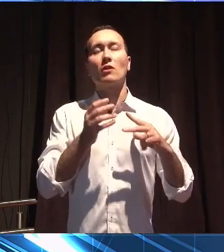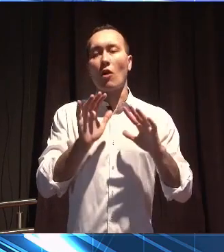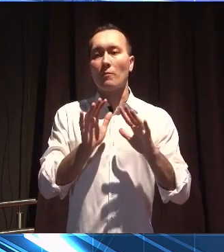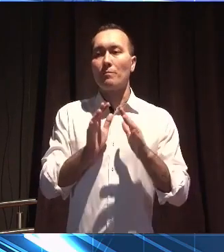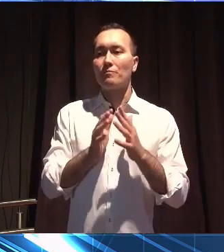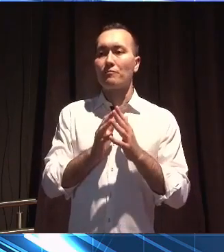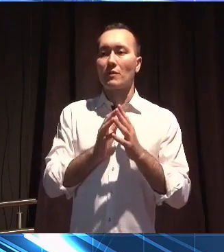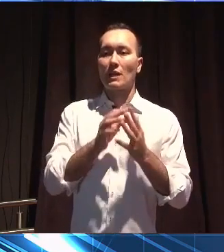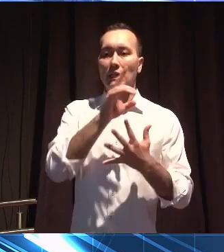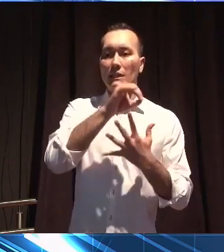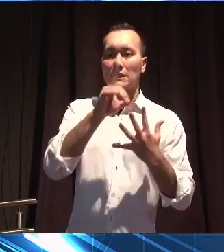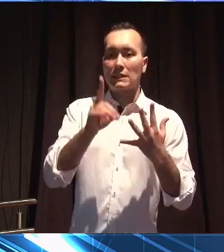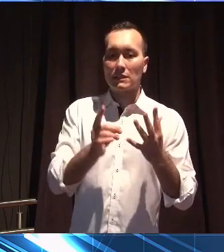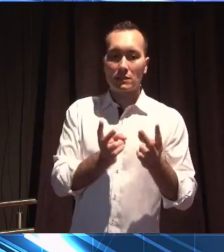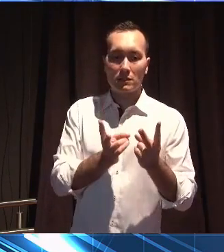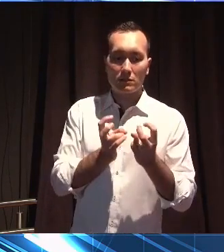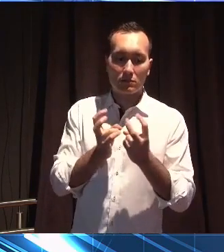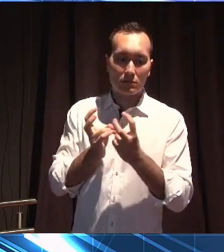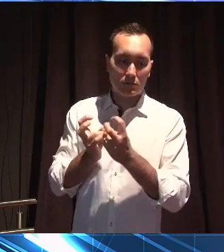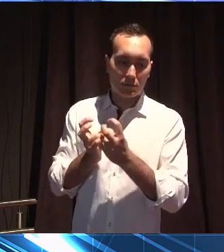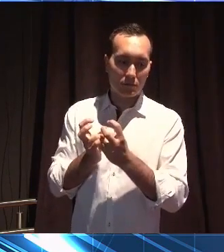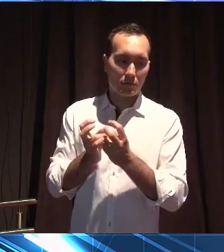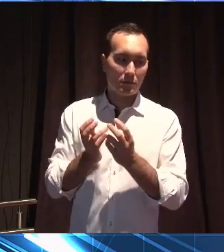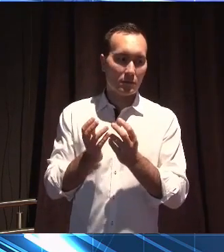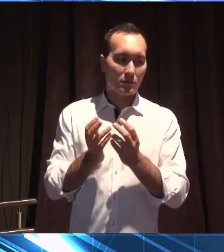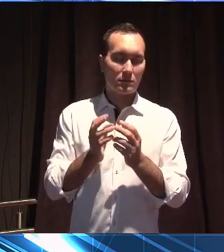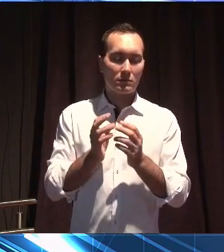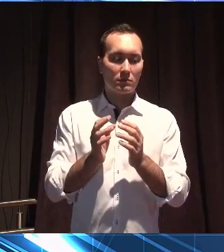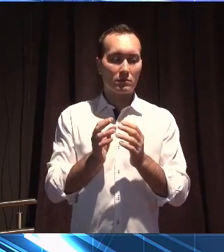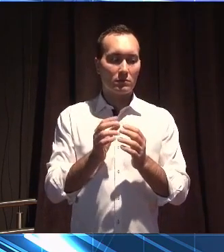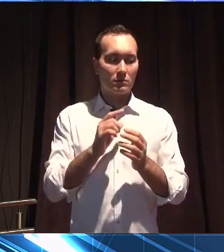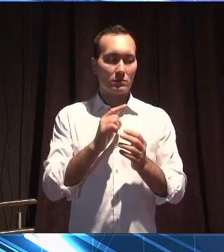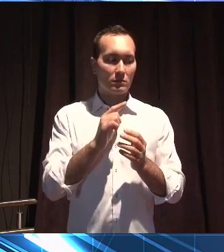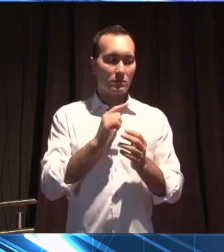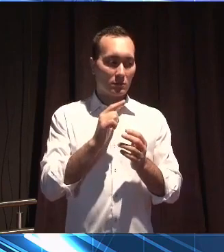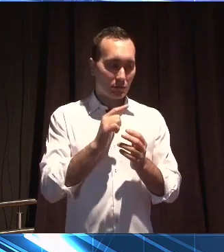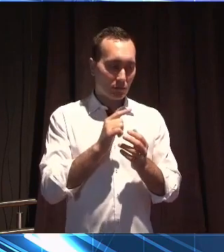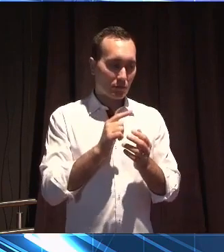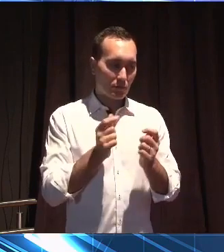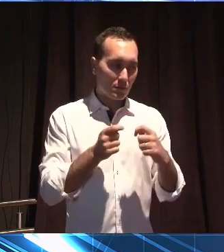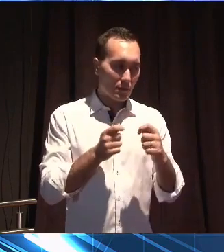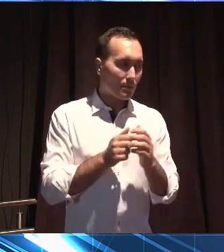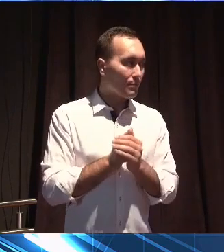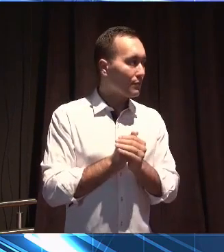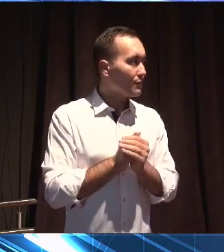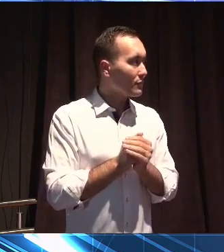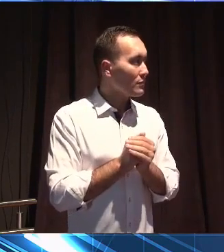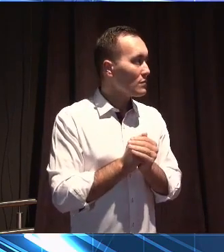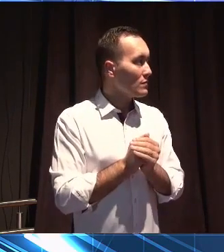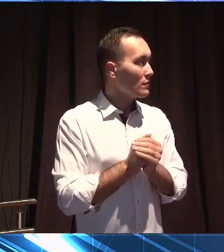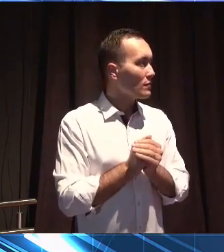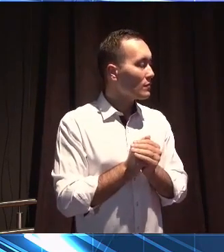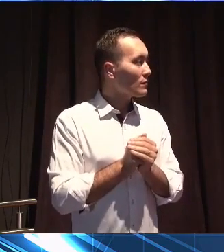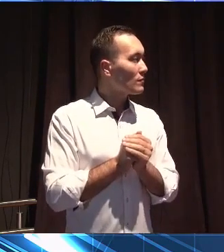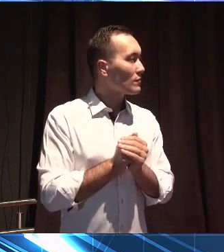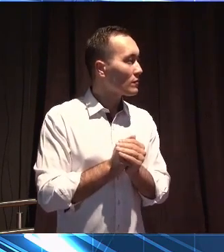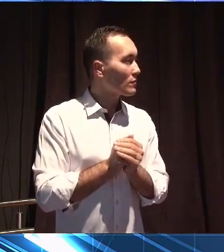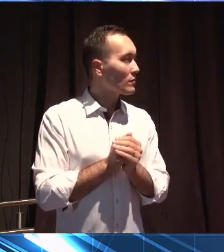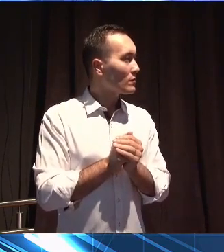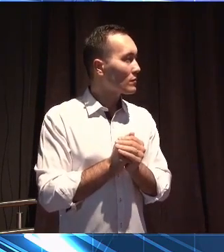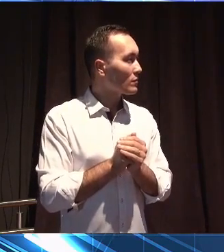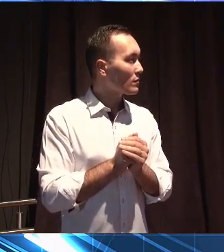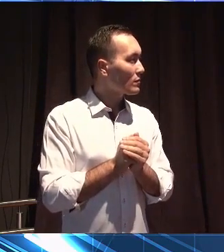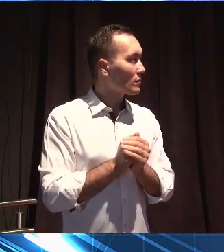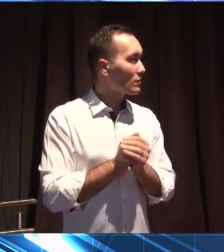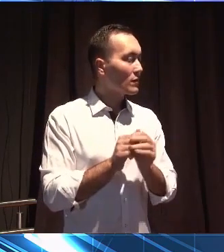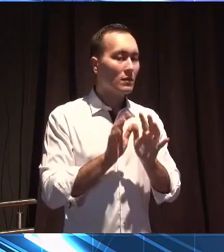BCI, mas também para outros dados como a fenotipagem digital, porque, vamos ser honestos, se a gente pegar tudo que a gente